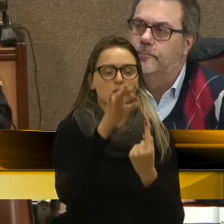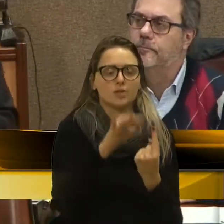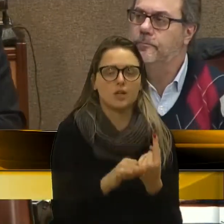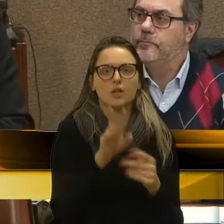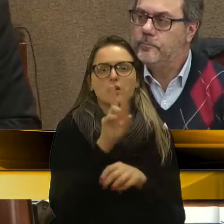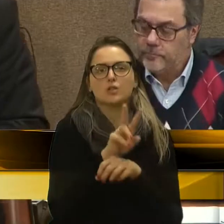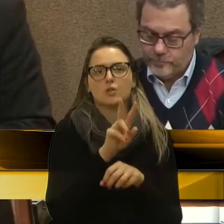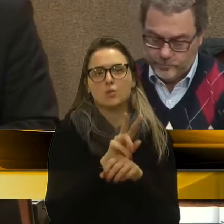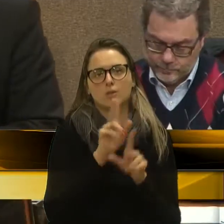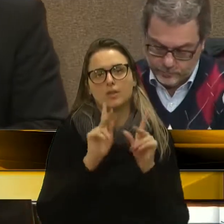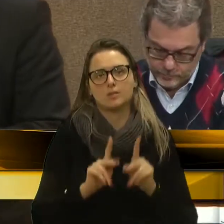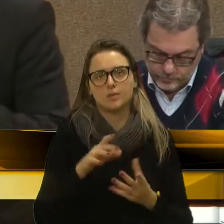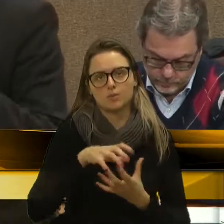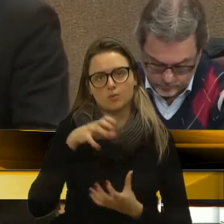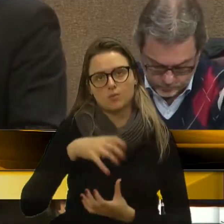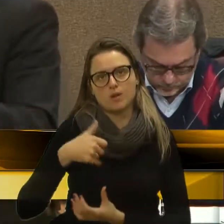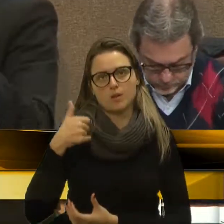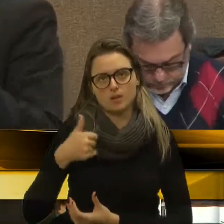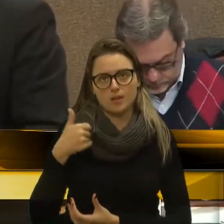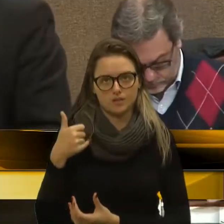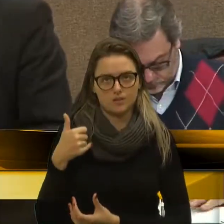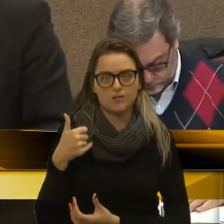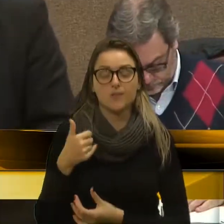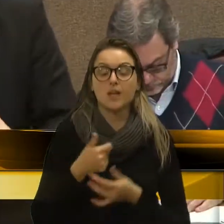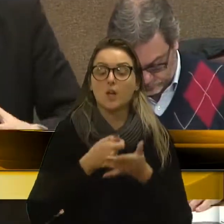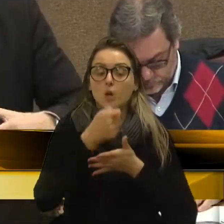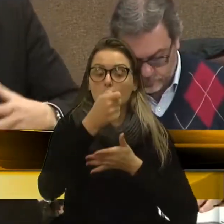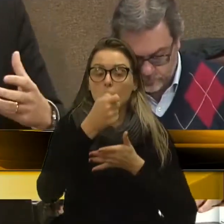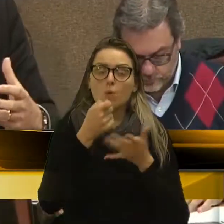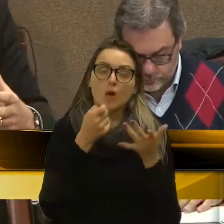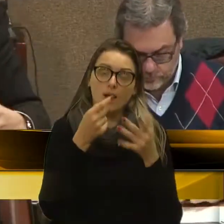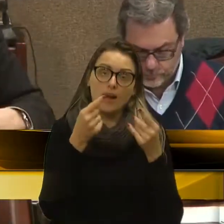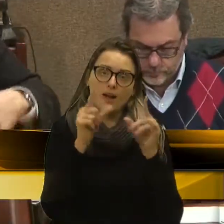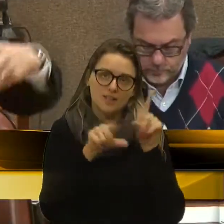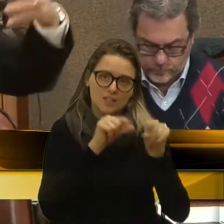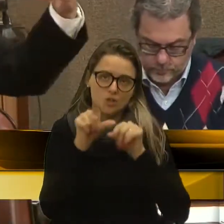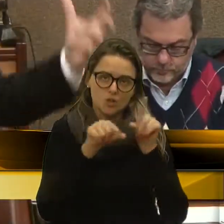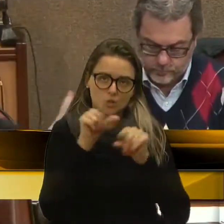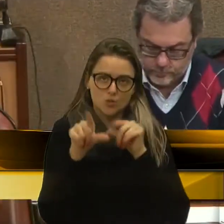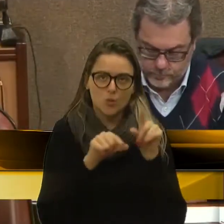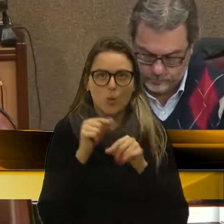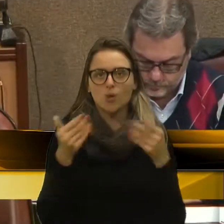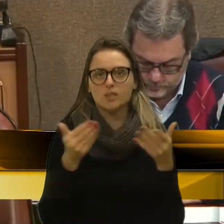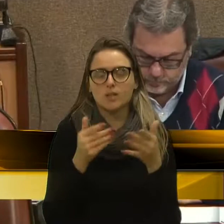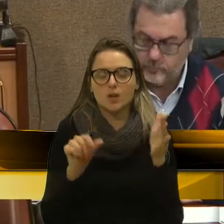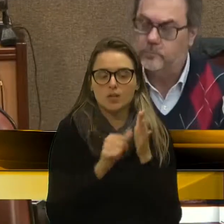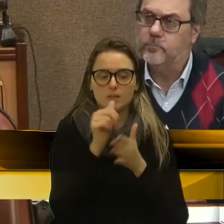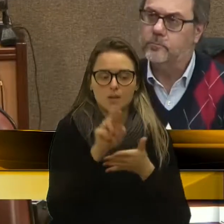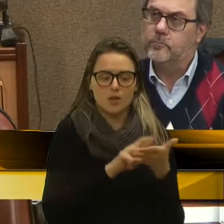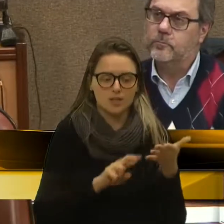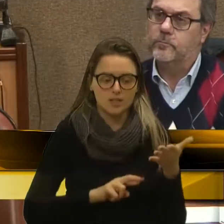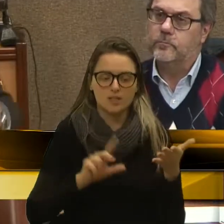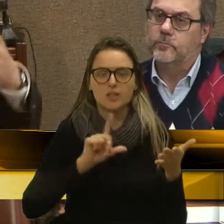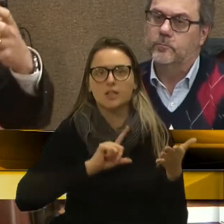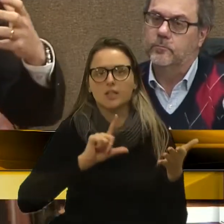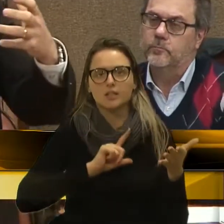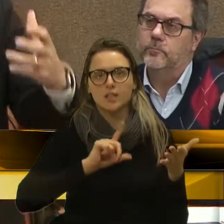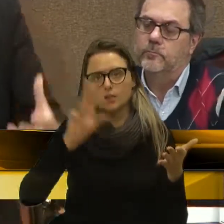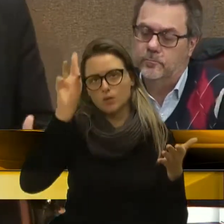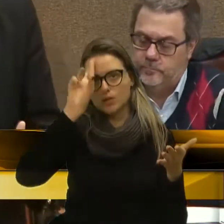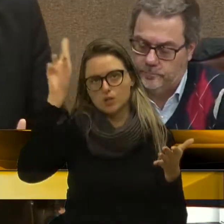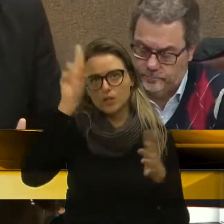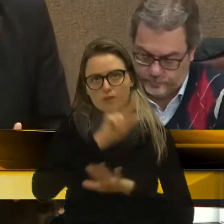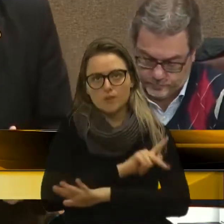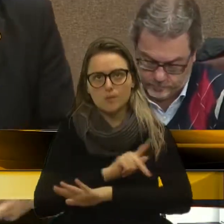dos nossos idosos. E este concurso que agora também vem sendo ampliado com a sugestão da diretoria